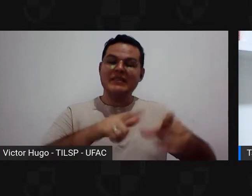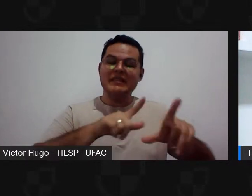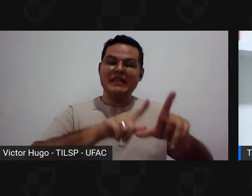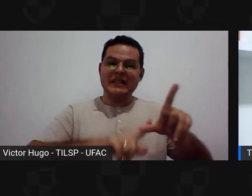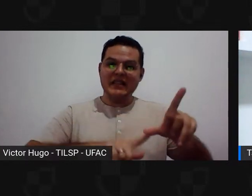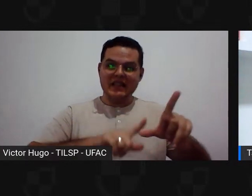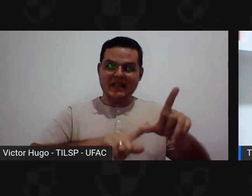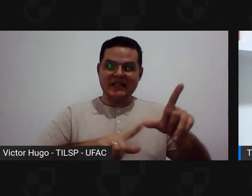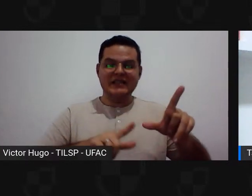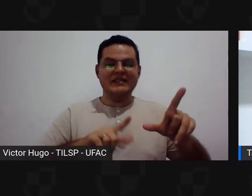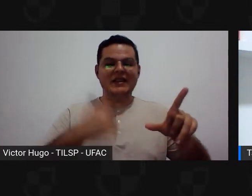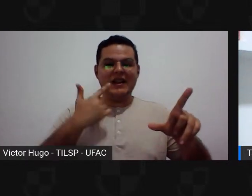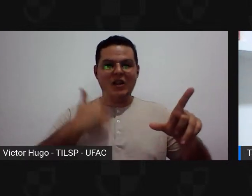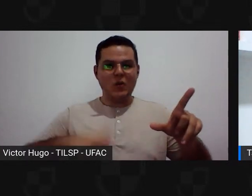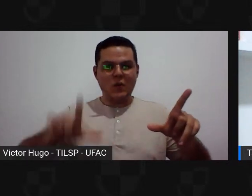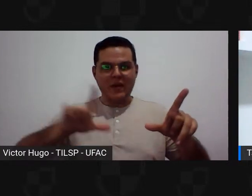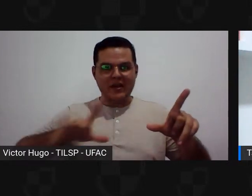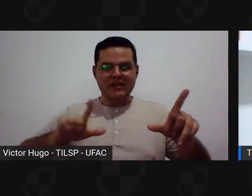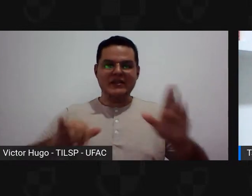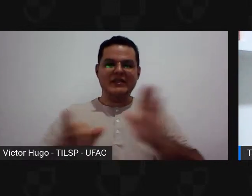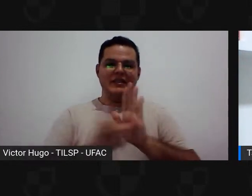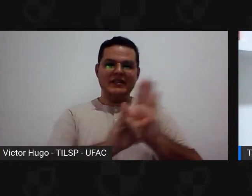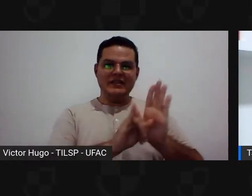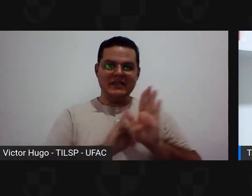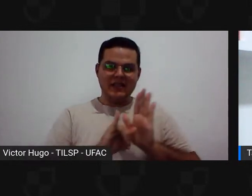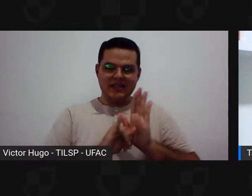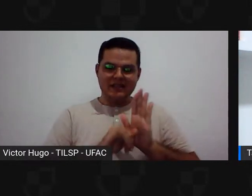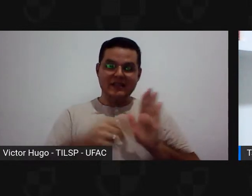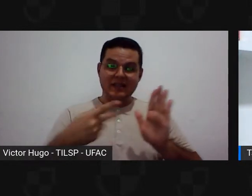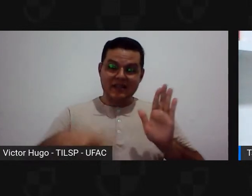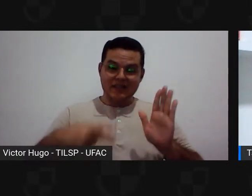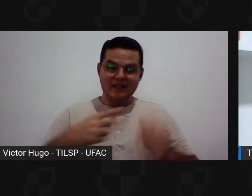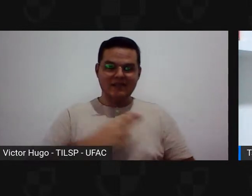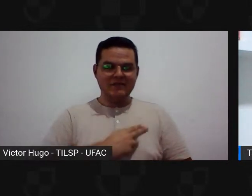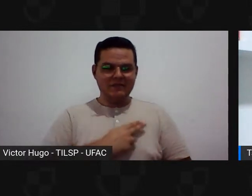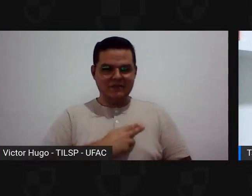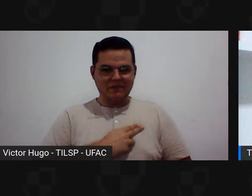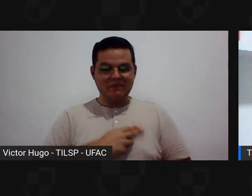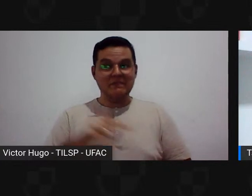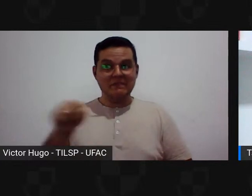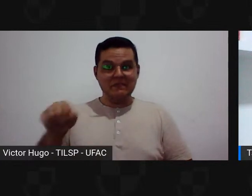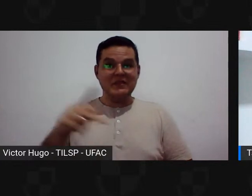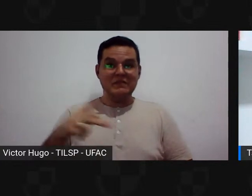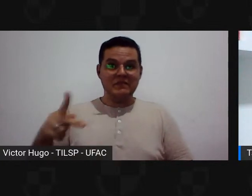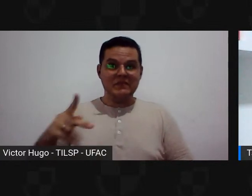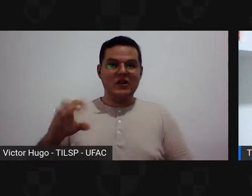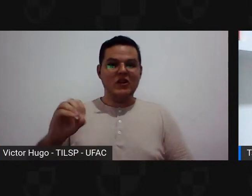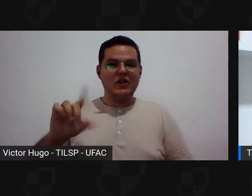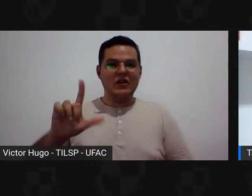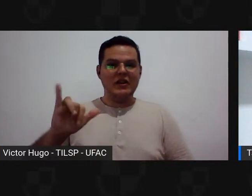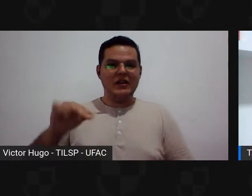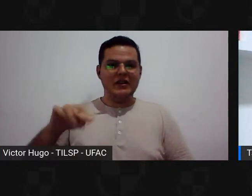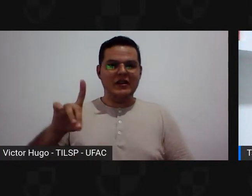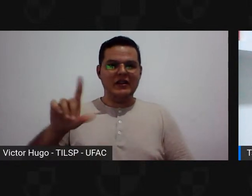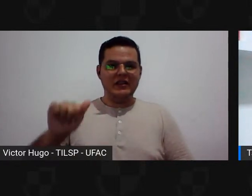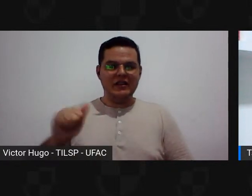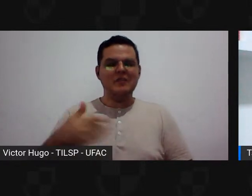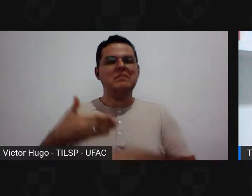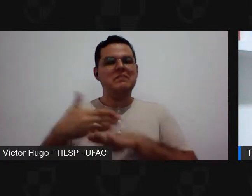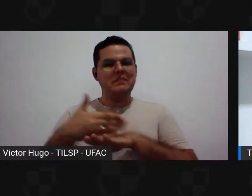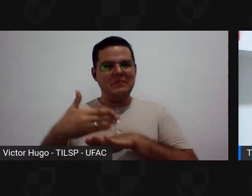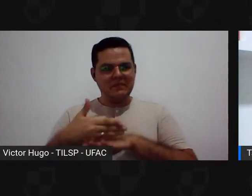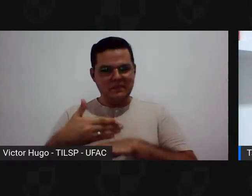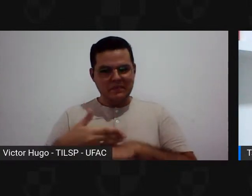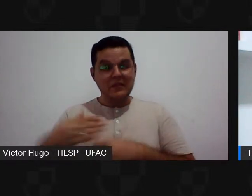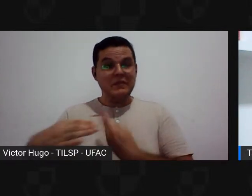identidade da nossa instituição, a professora Olinda estava lá, junto com muitos outros professores do curso e tive o prazer,